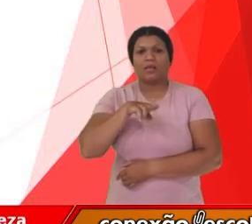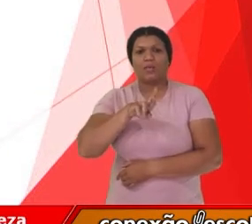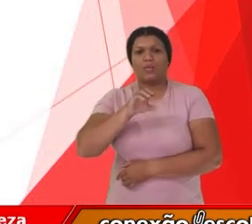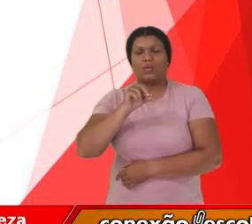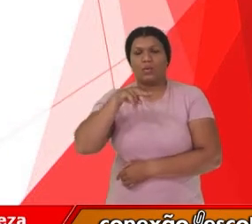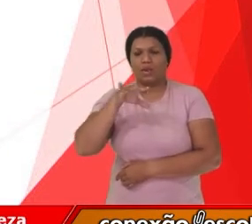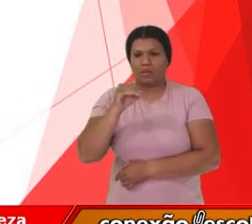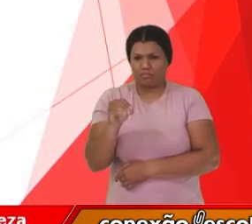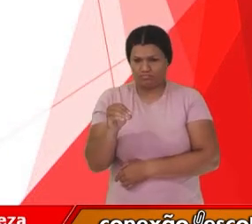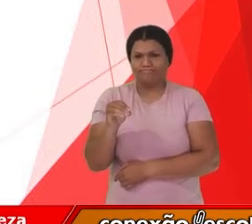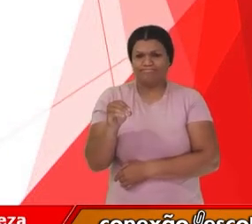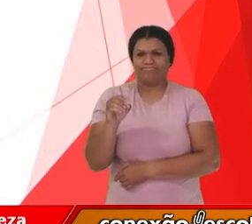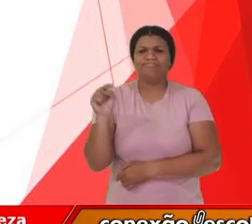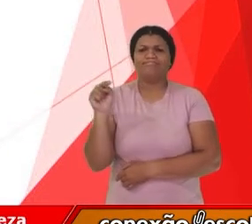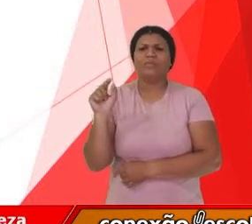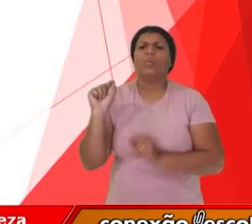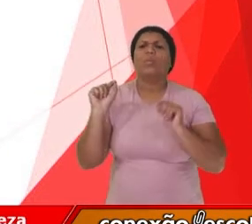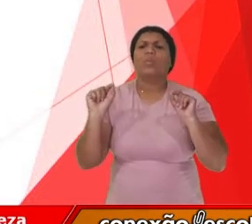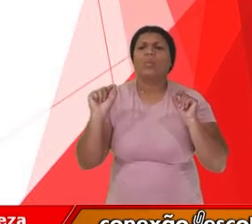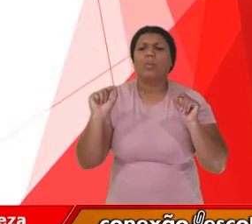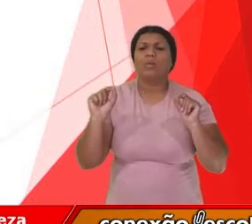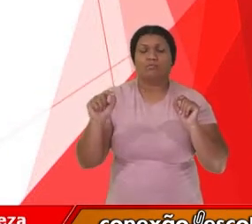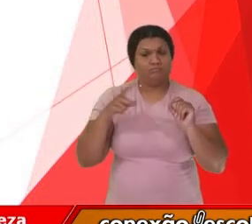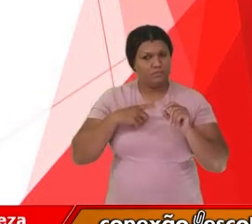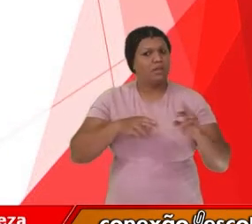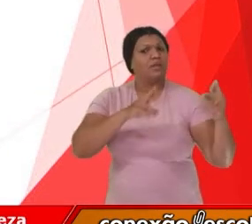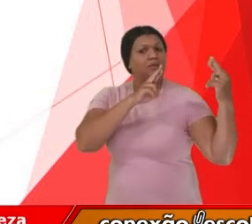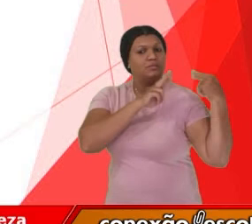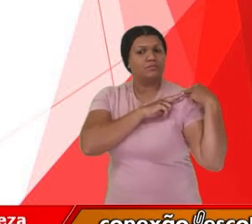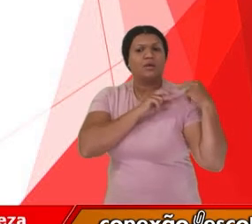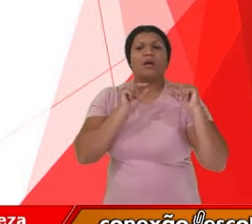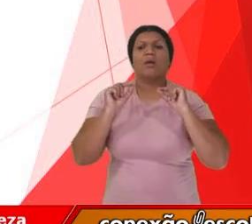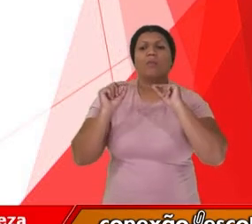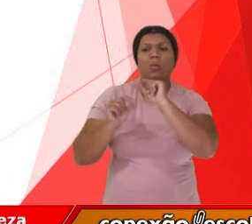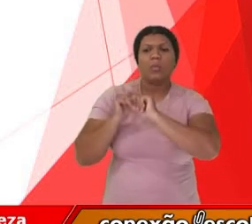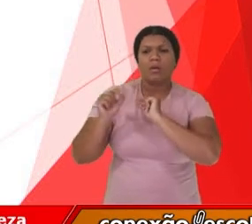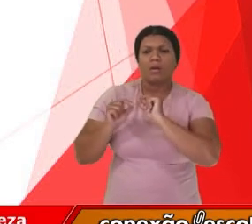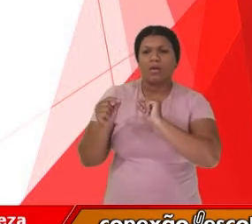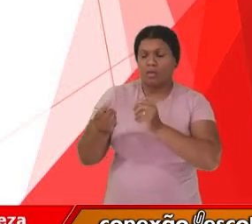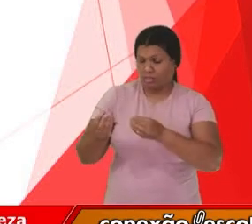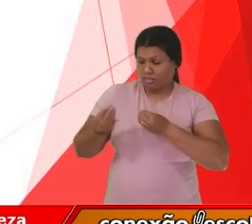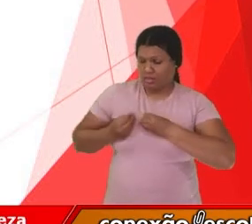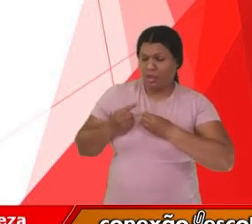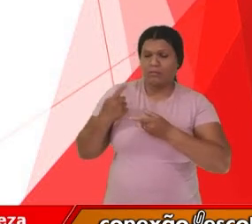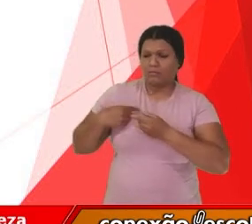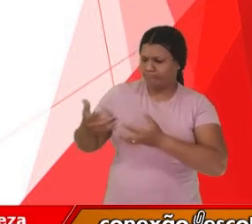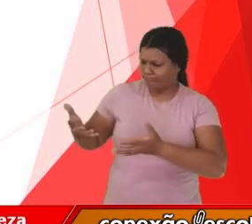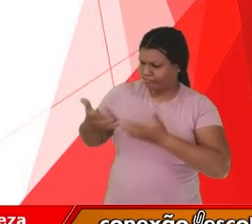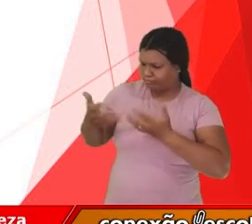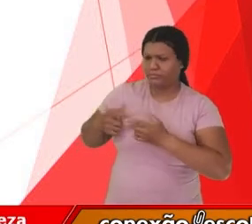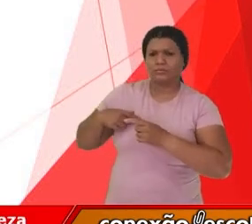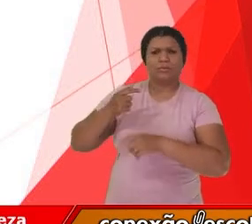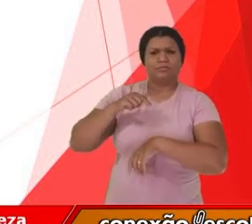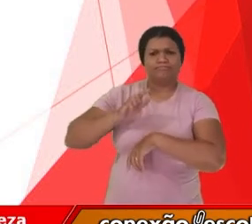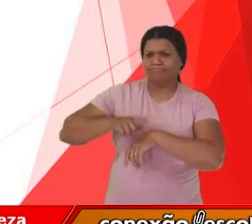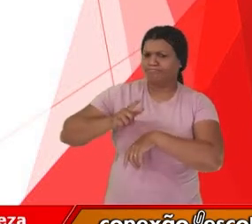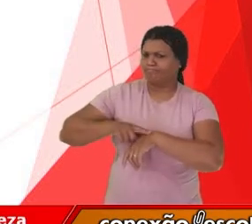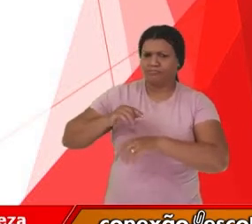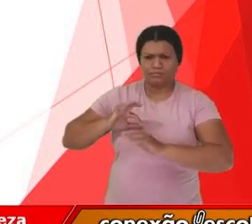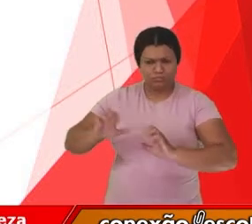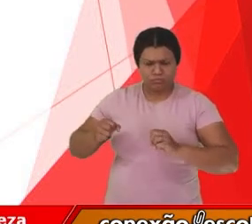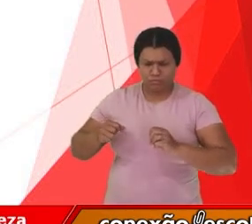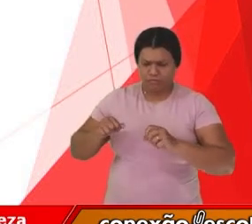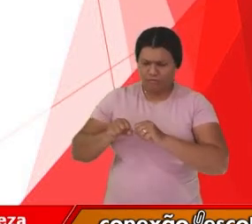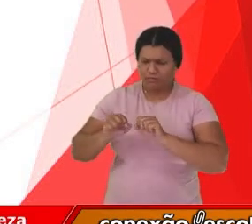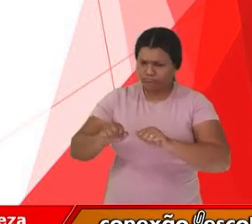recepção e também pela transmissão dos estímulos, que nós chamamos de impulsos nervosos. Esses impulsos